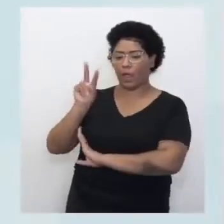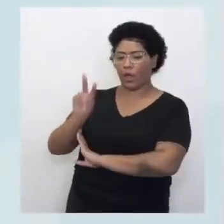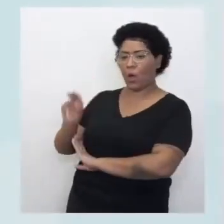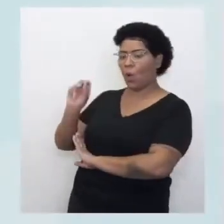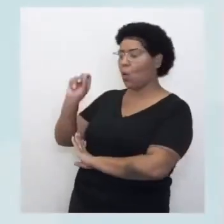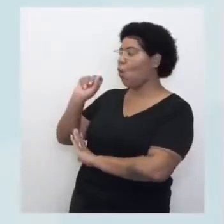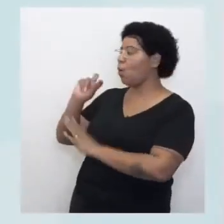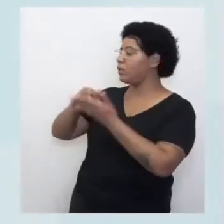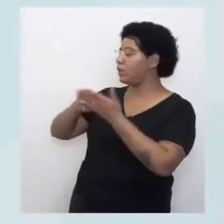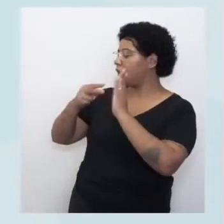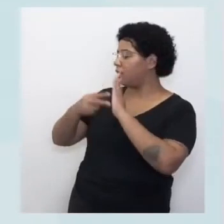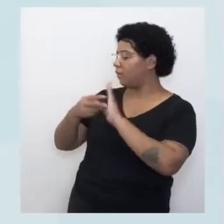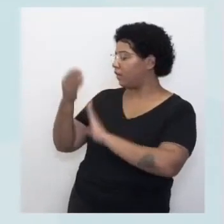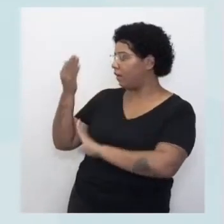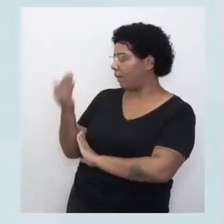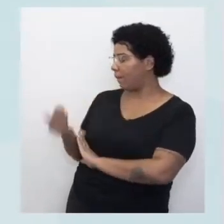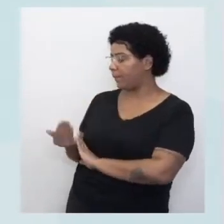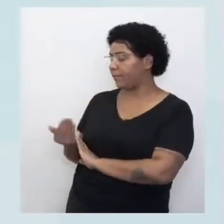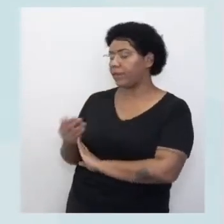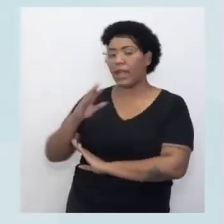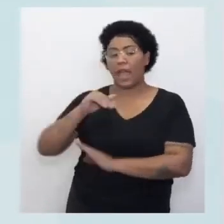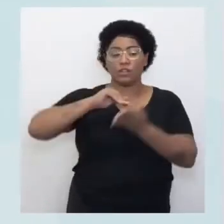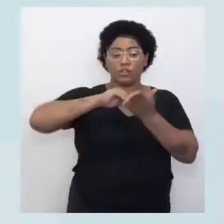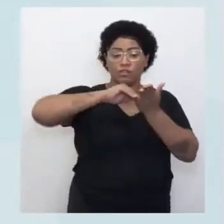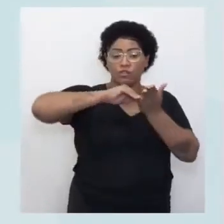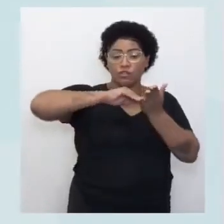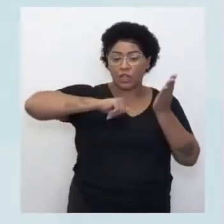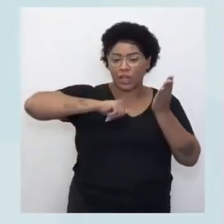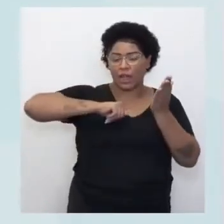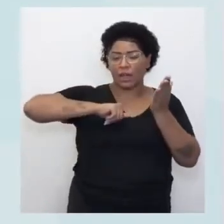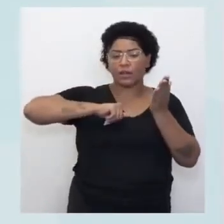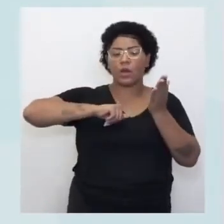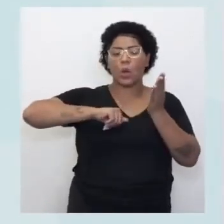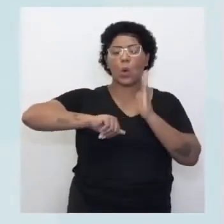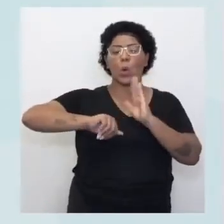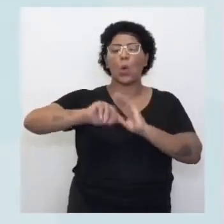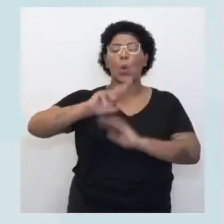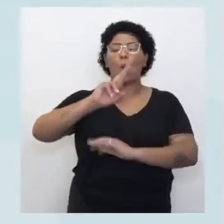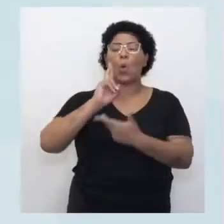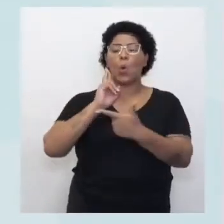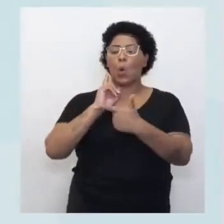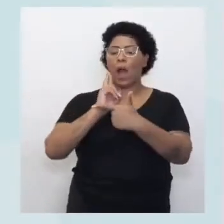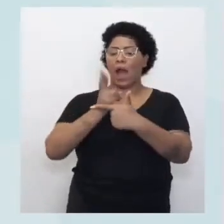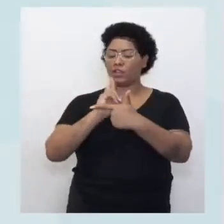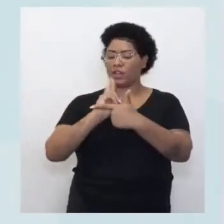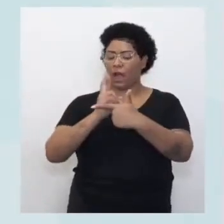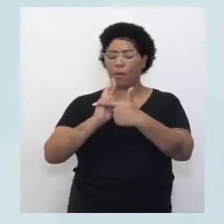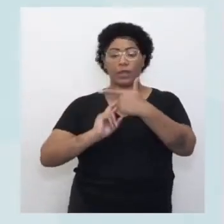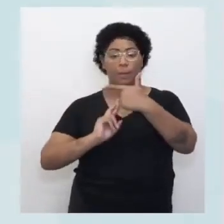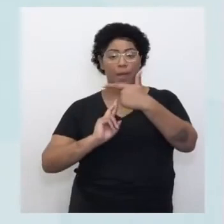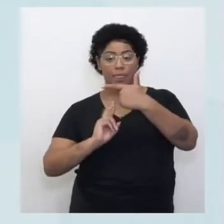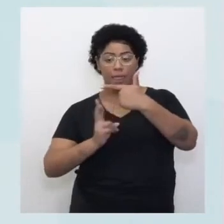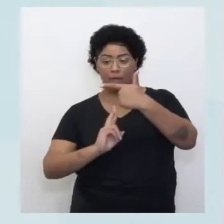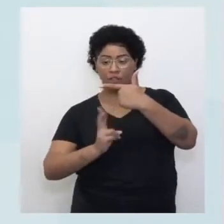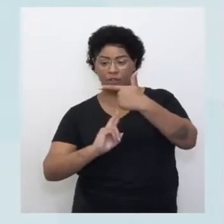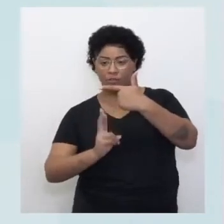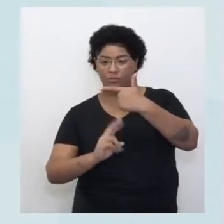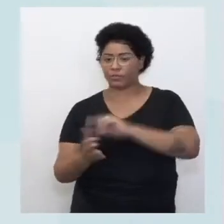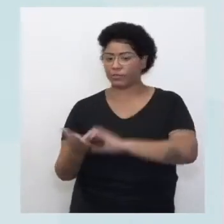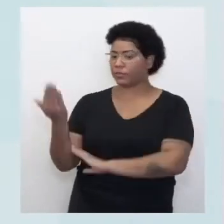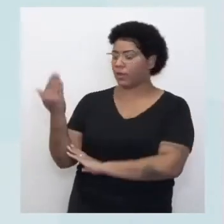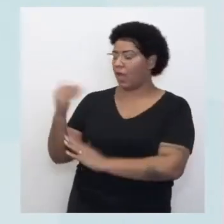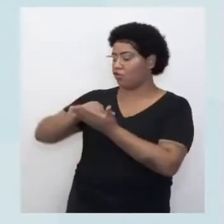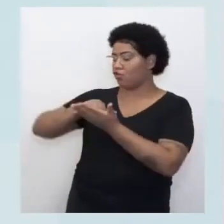Racionalizar implica em eliminar o radical do denominador de uma fração.